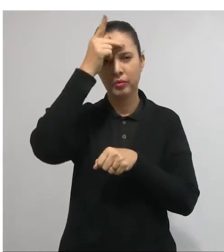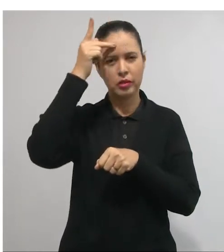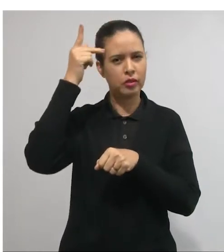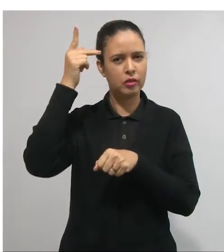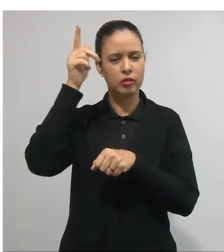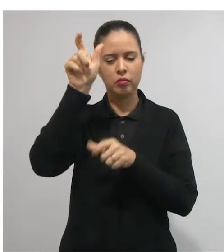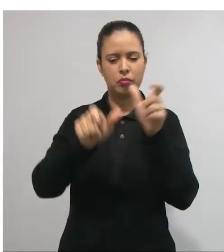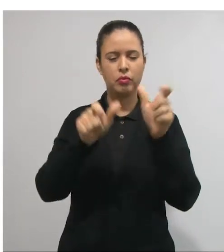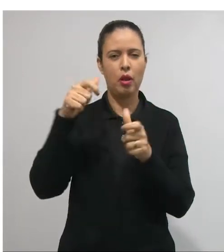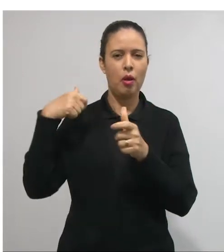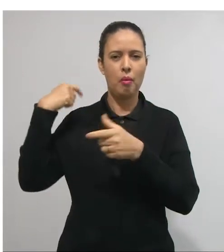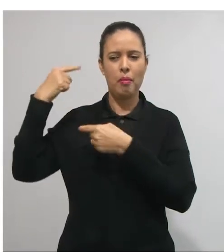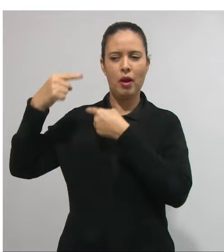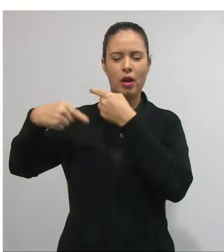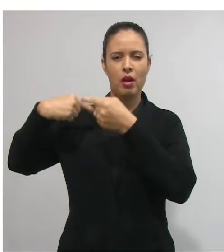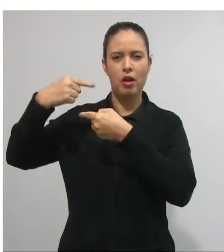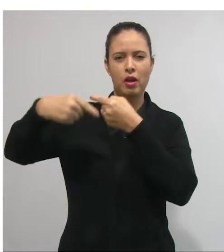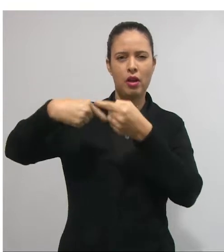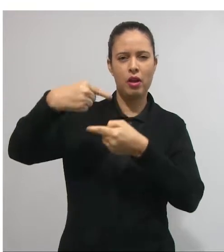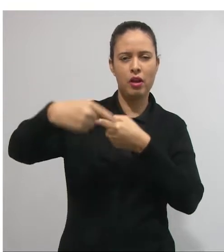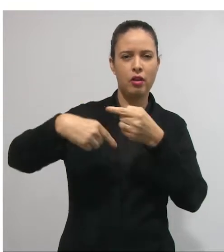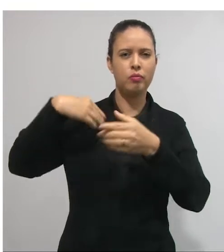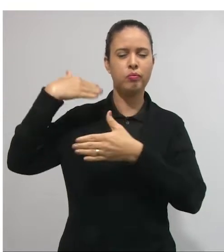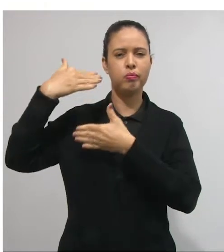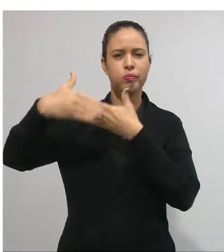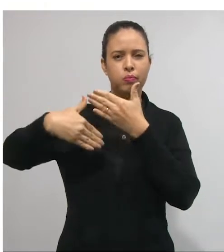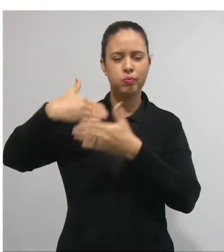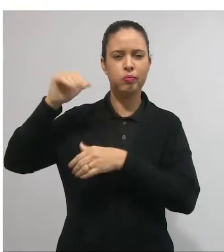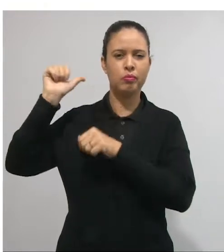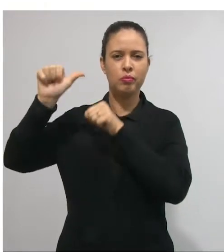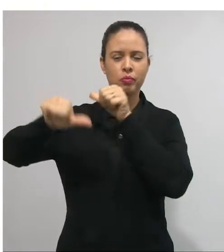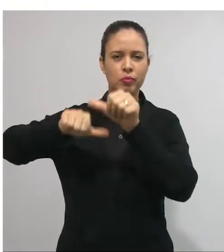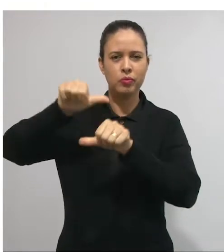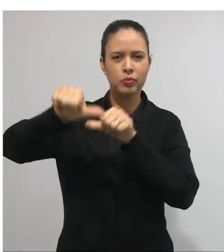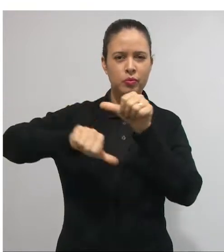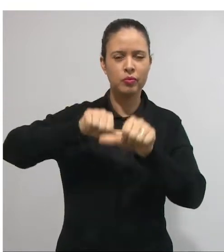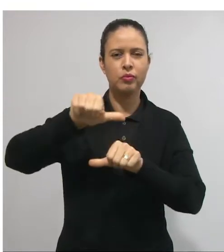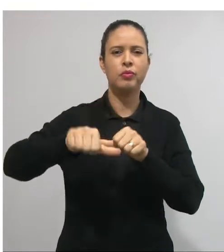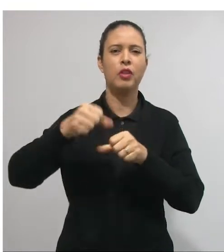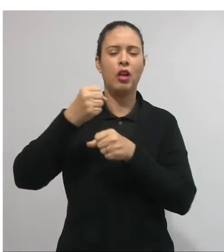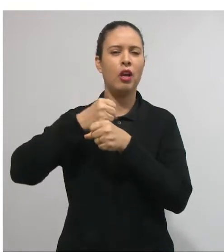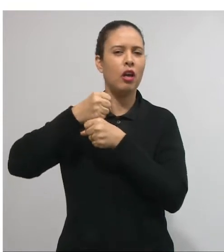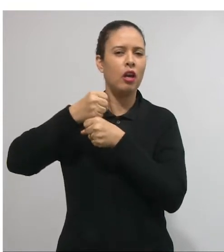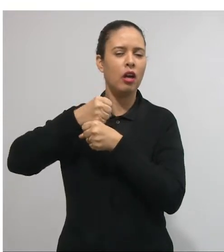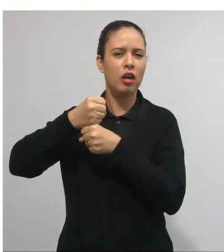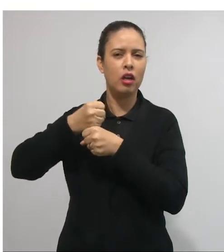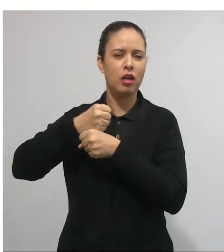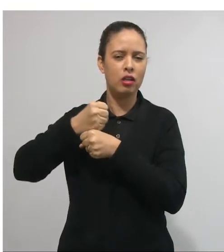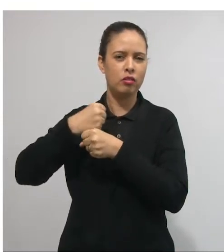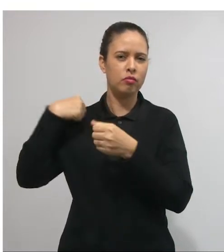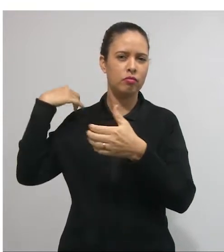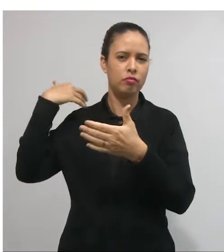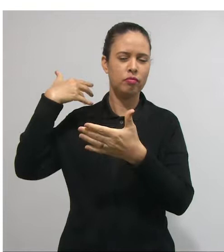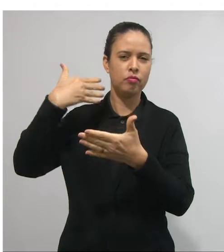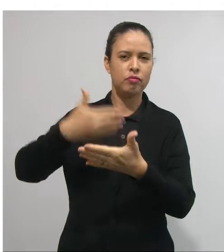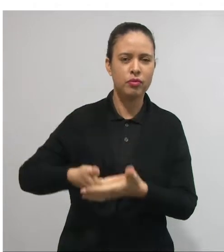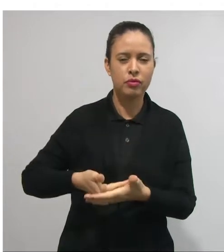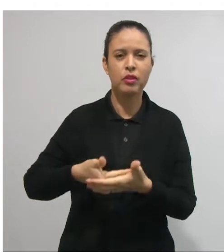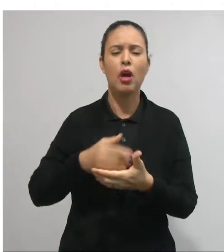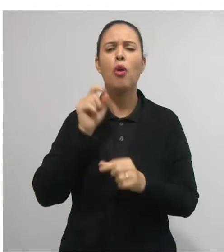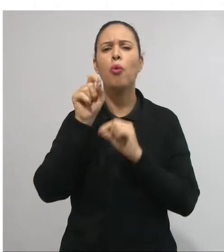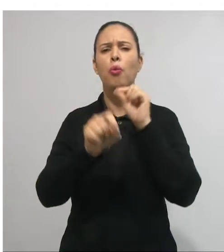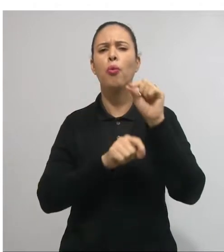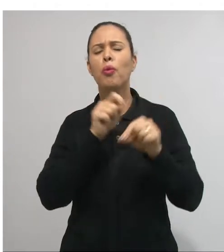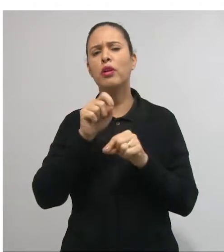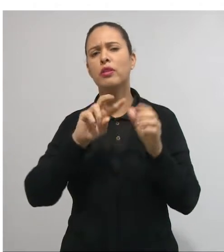ela ocorreu de forma gradual, ao longo de diversas décadas, né? Então, o que é a gestão